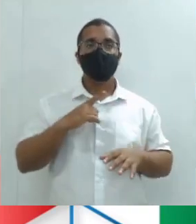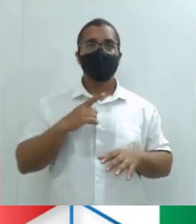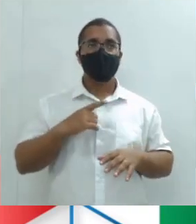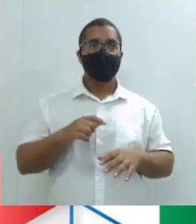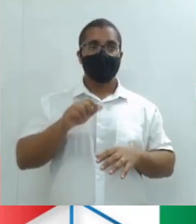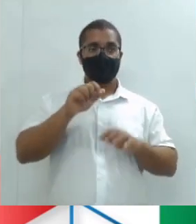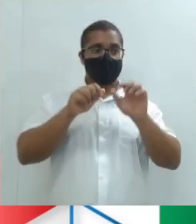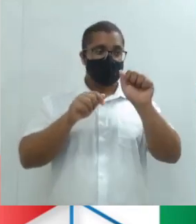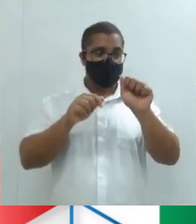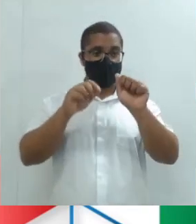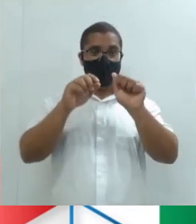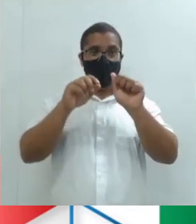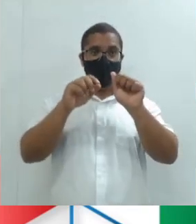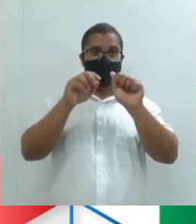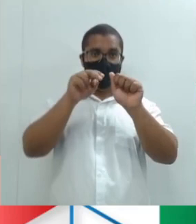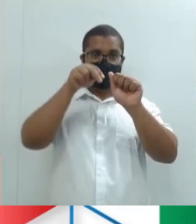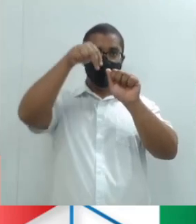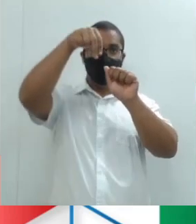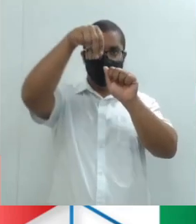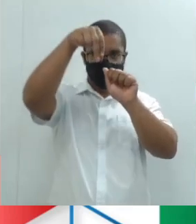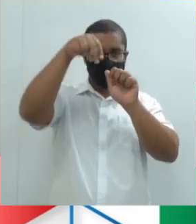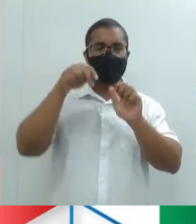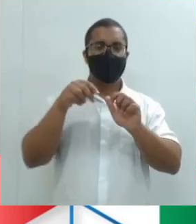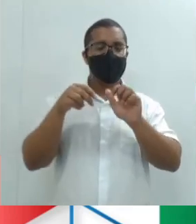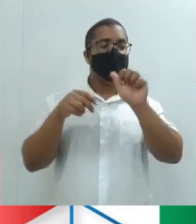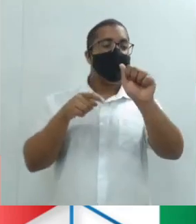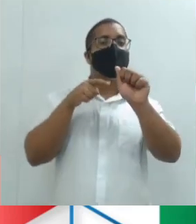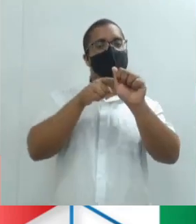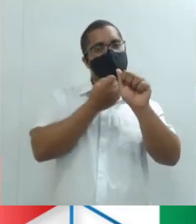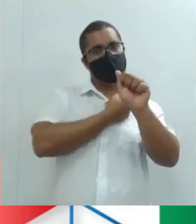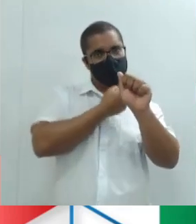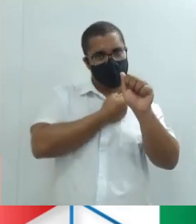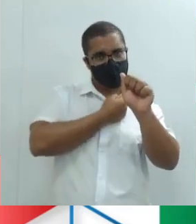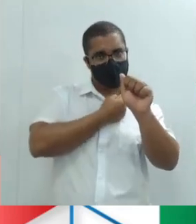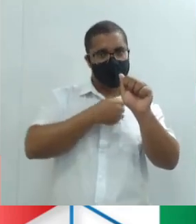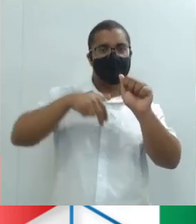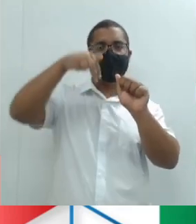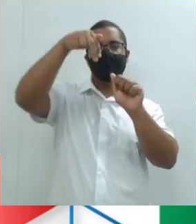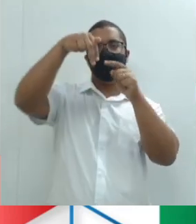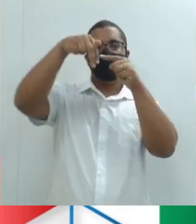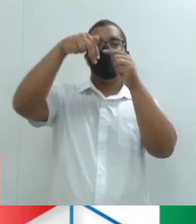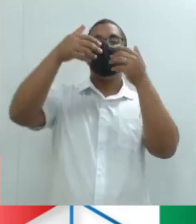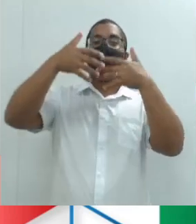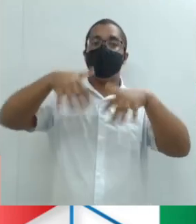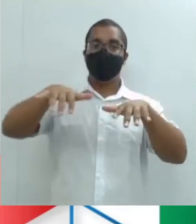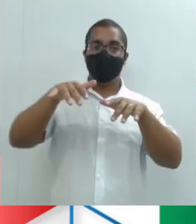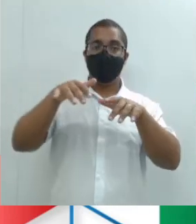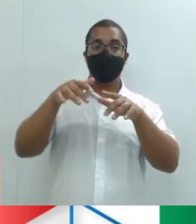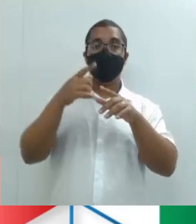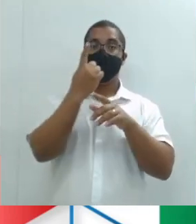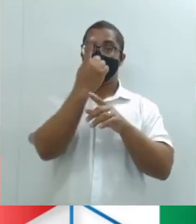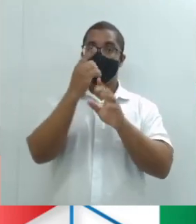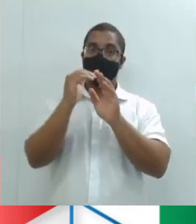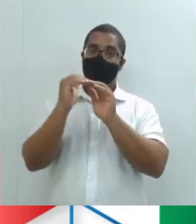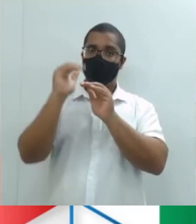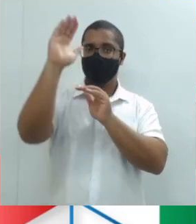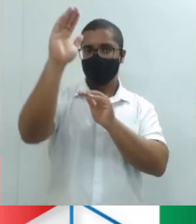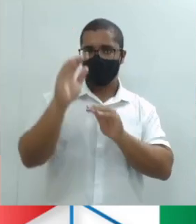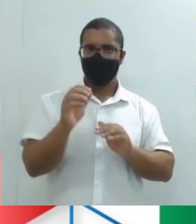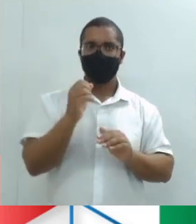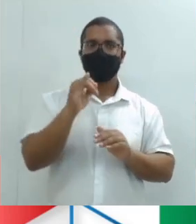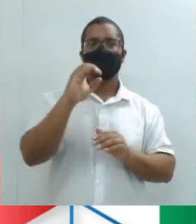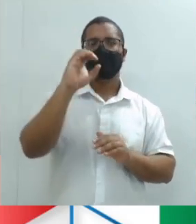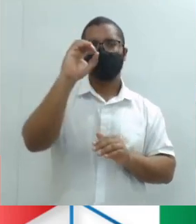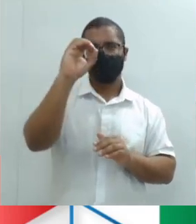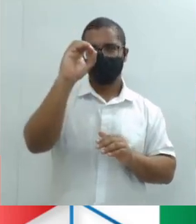A elevado a N, sendo A um número inteiro e N um número natural maior que 1, tá? Porque se for 0, a gente vai igualar